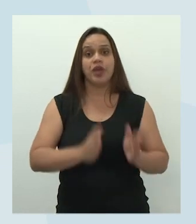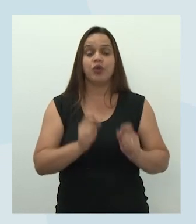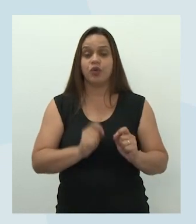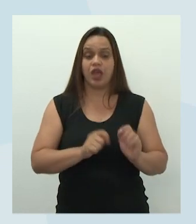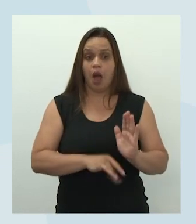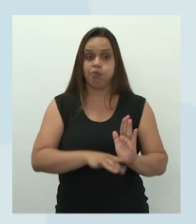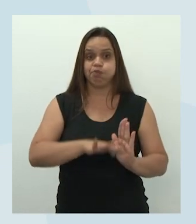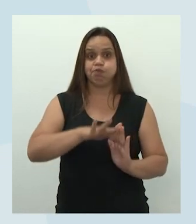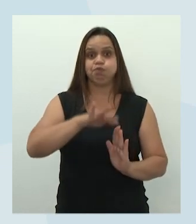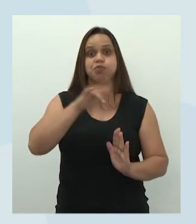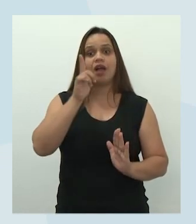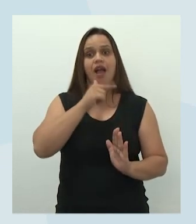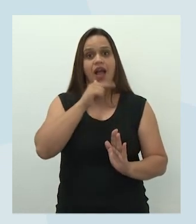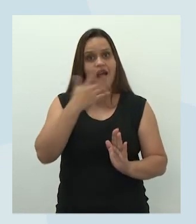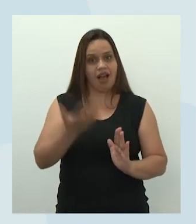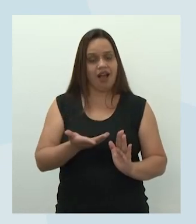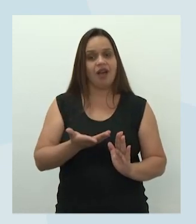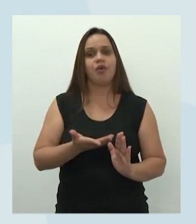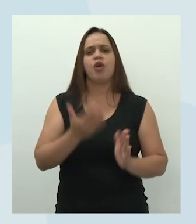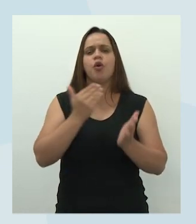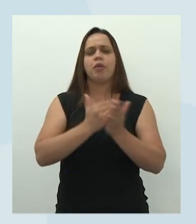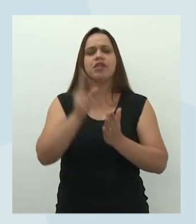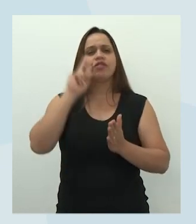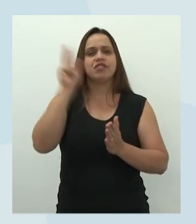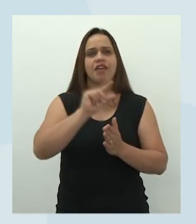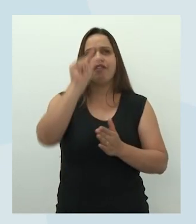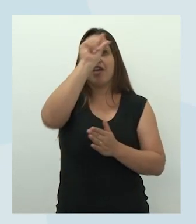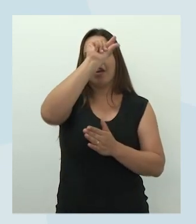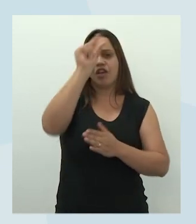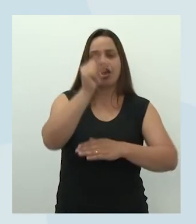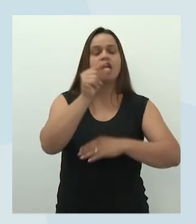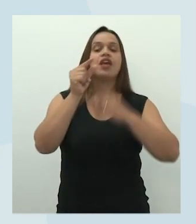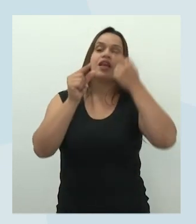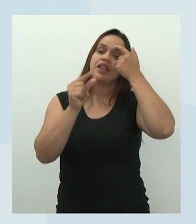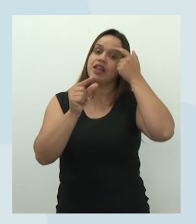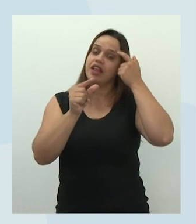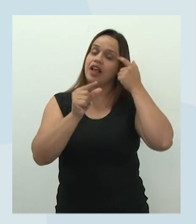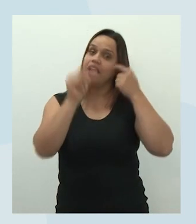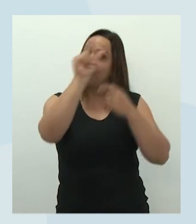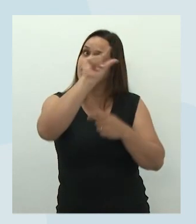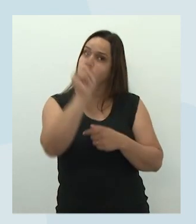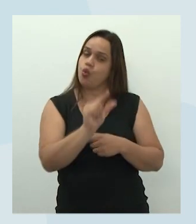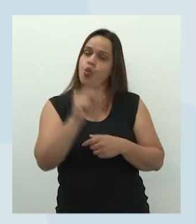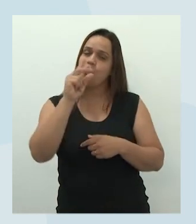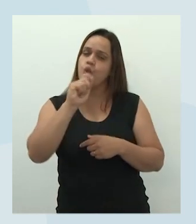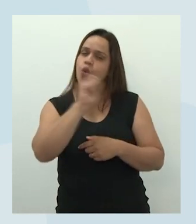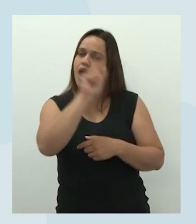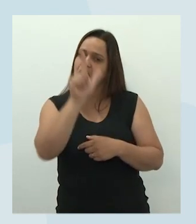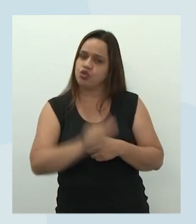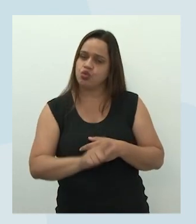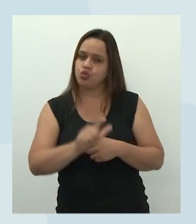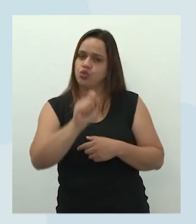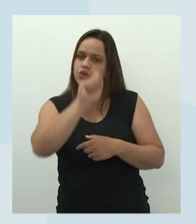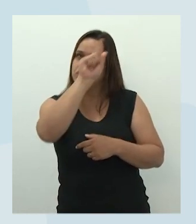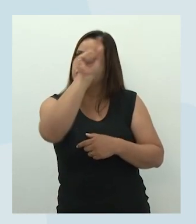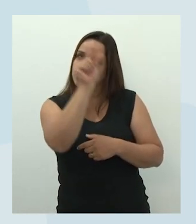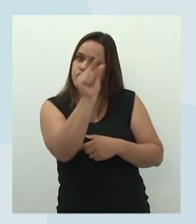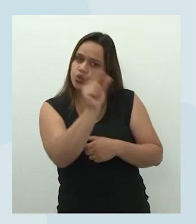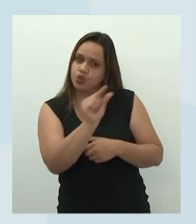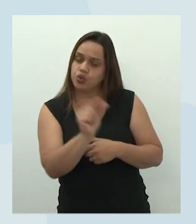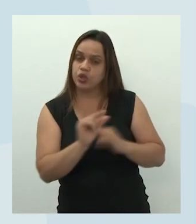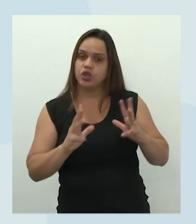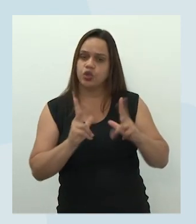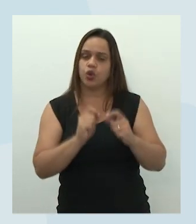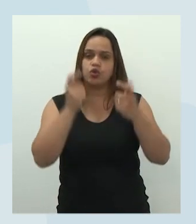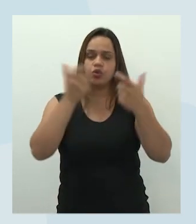linhas em azul, começando lá em cima no Egito, tem o delta lá, e ele vai descendo para outras regiões da